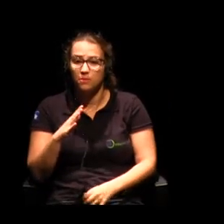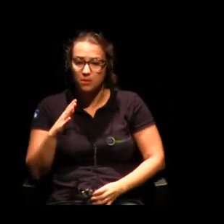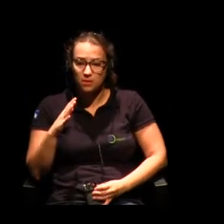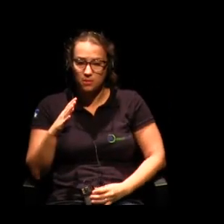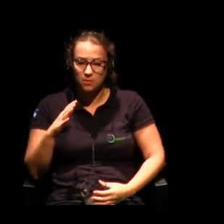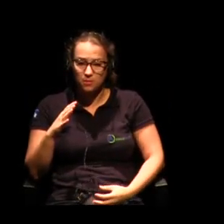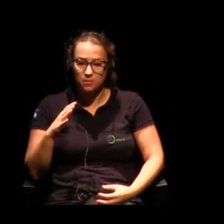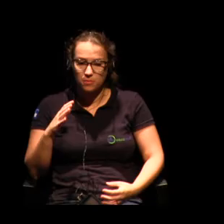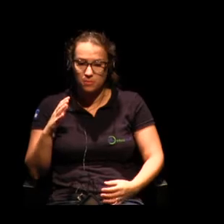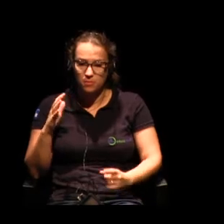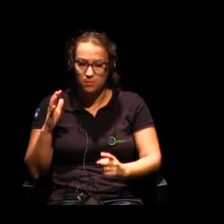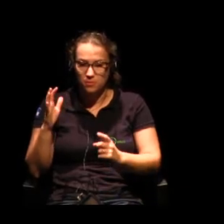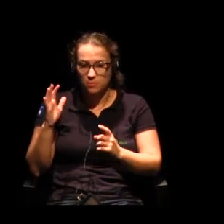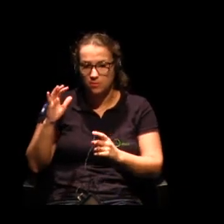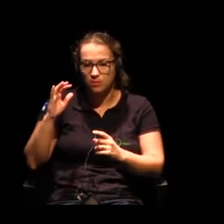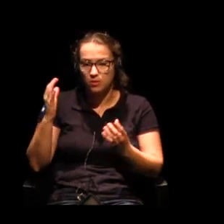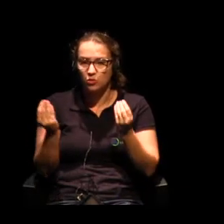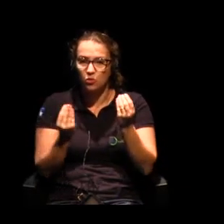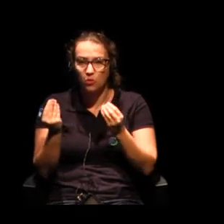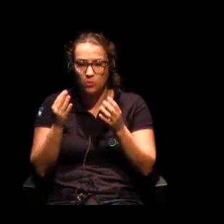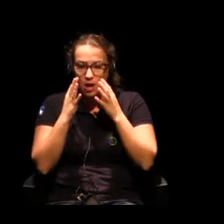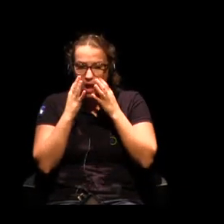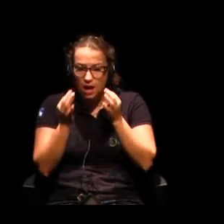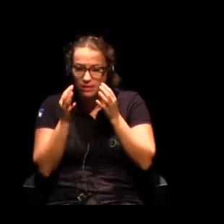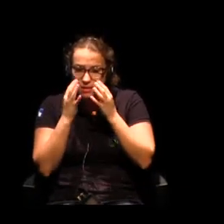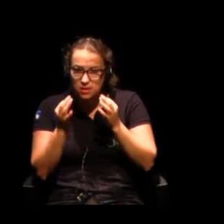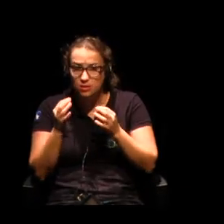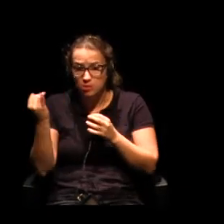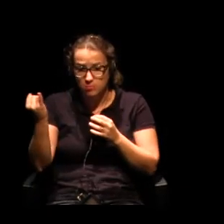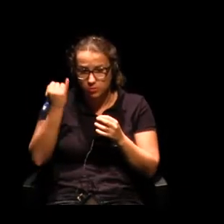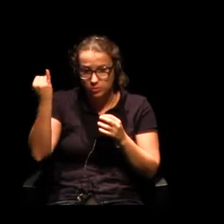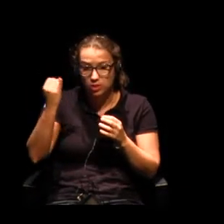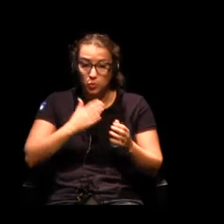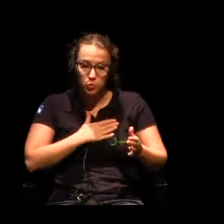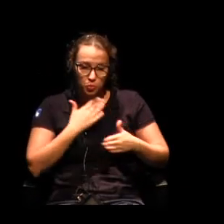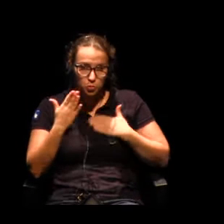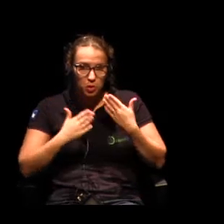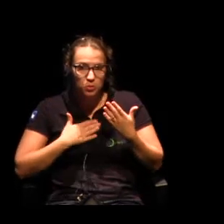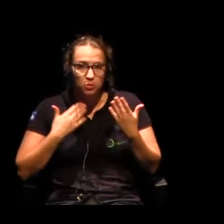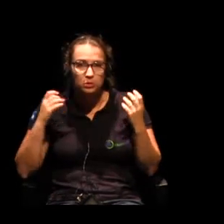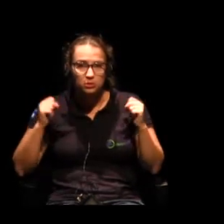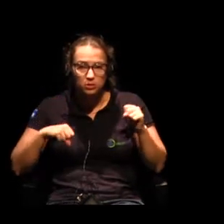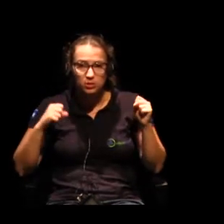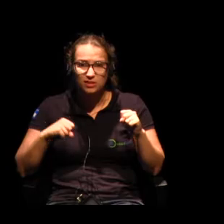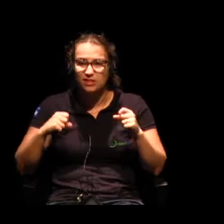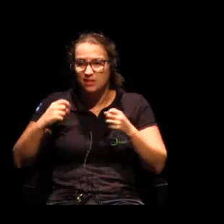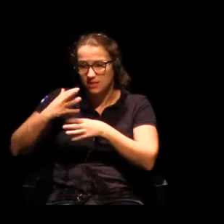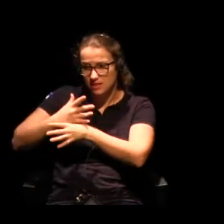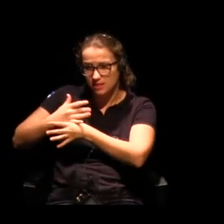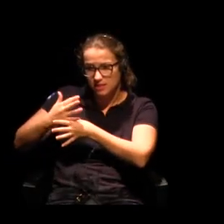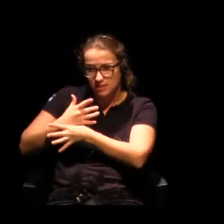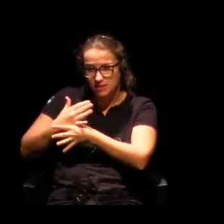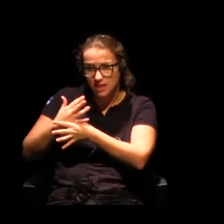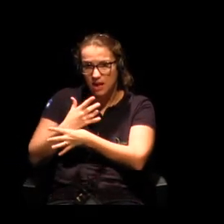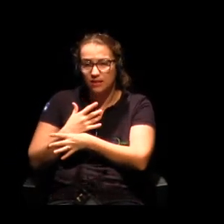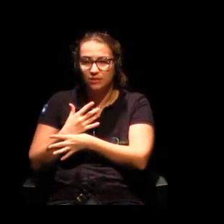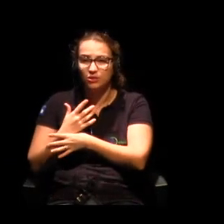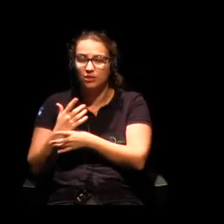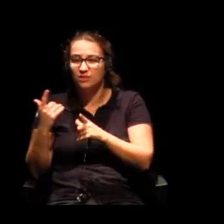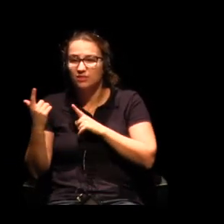seria impactada, principalmente em Miami Beach. Muitas pessoas agora estão atentas a isso, pois é uma situação assustadora,